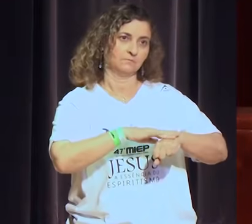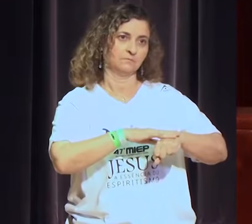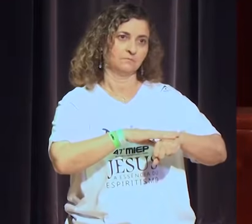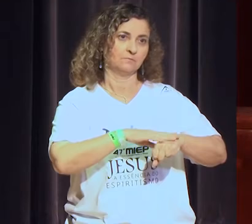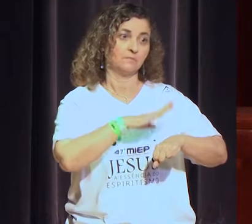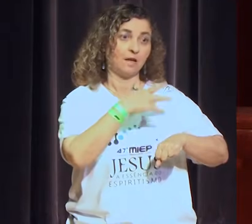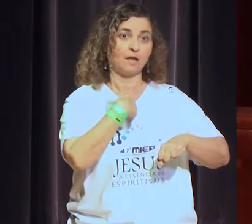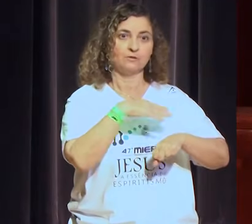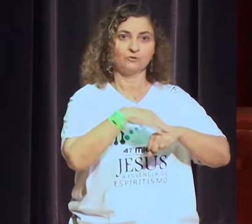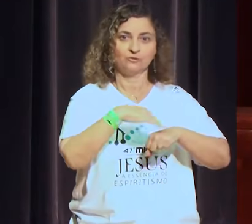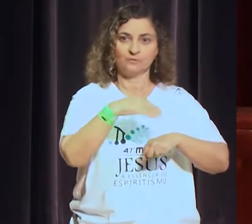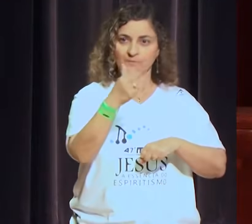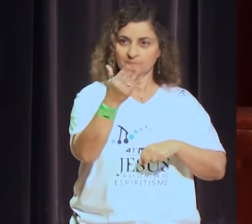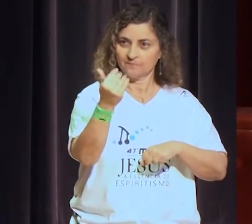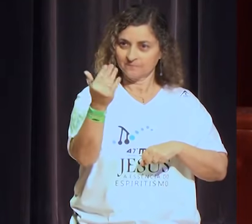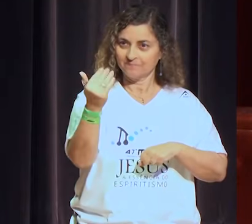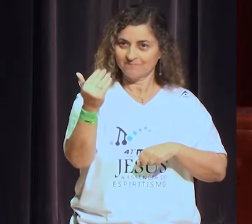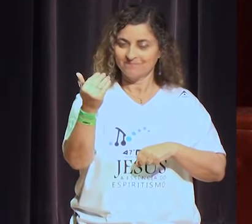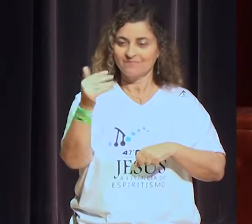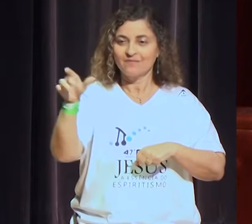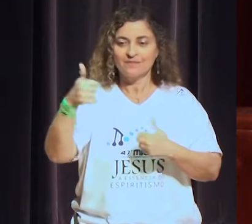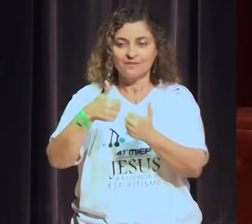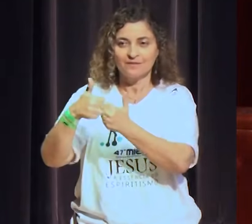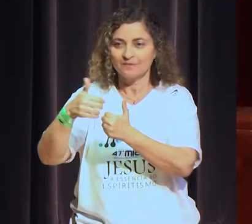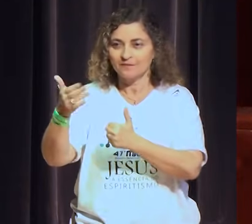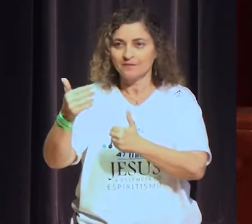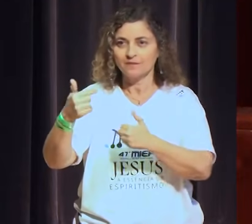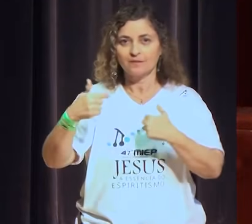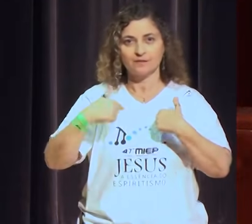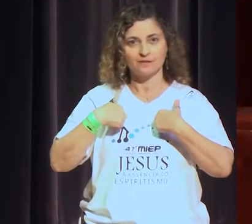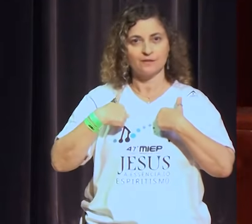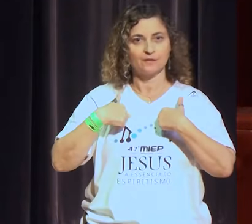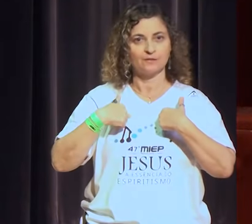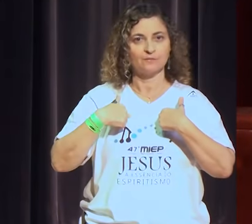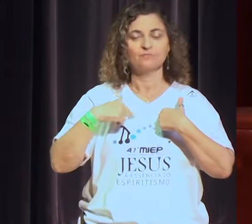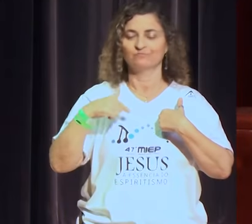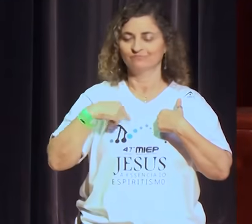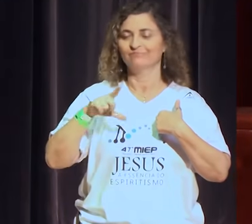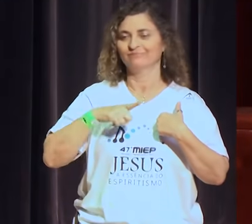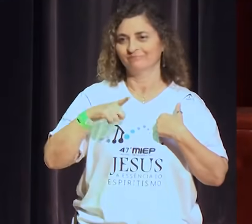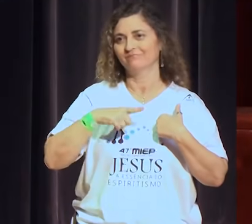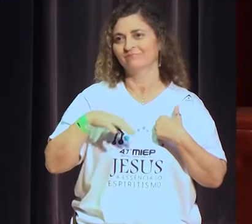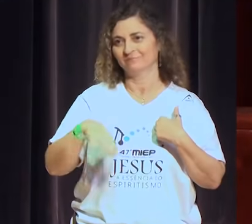para ele e falou, ô vizinho, pode ficar tranquilo, viu? A estatística já veio para mim.